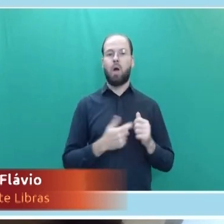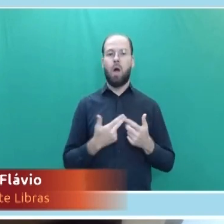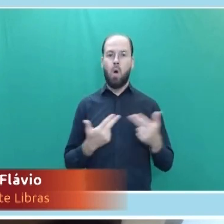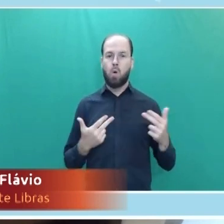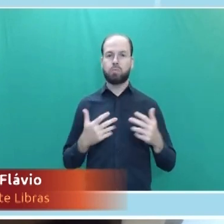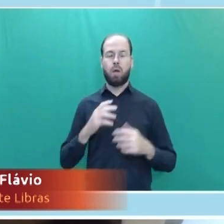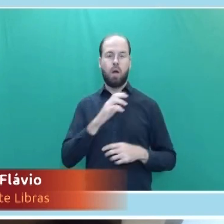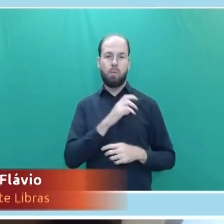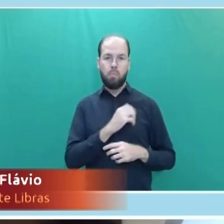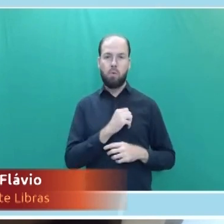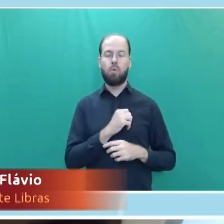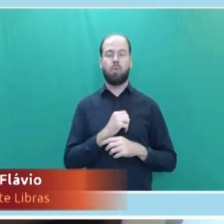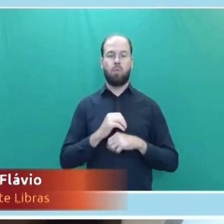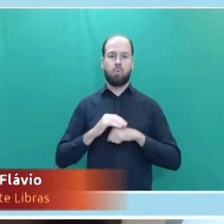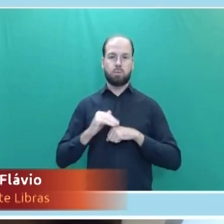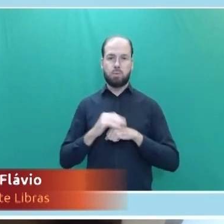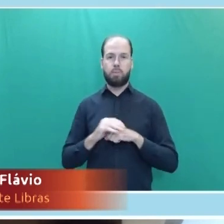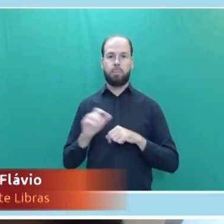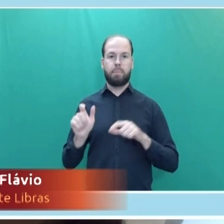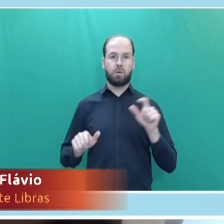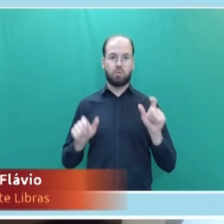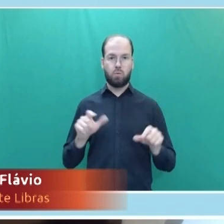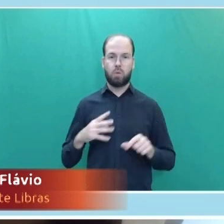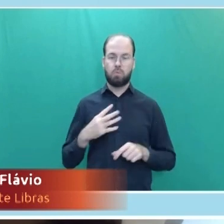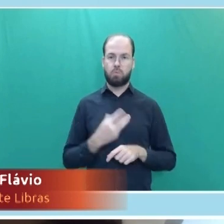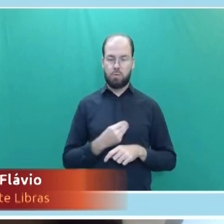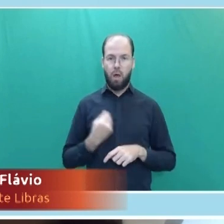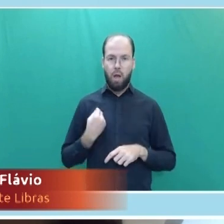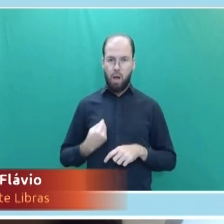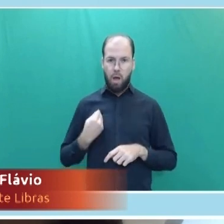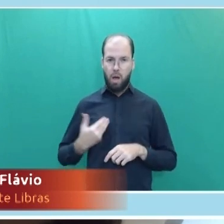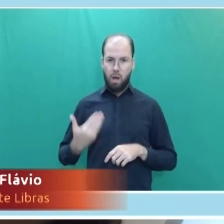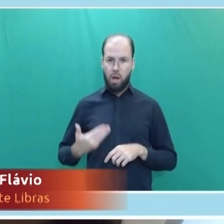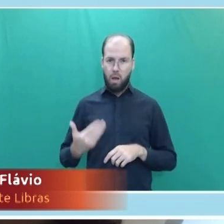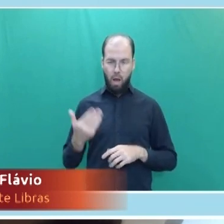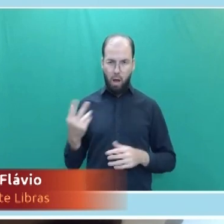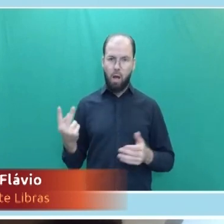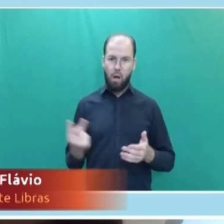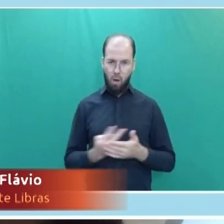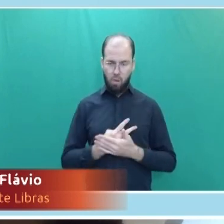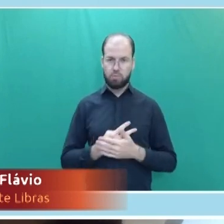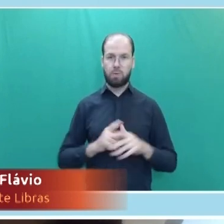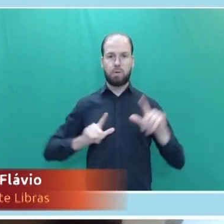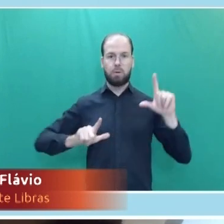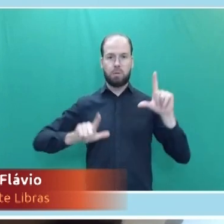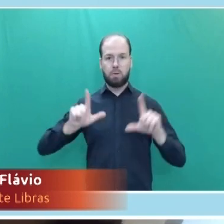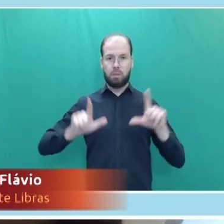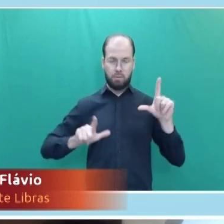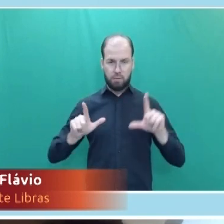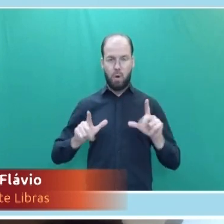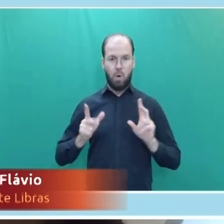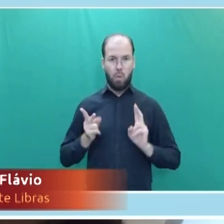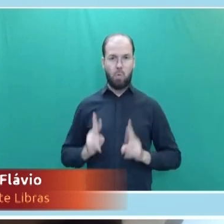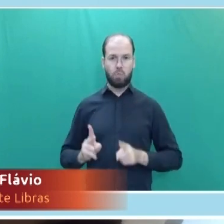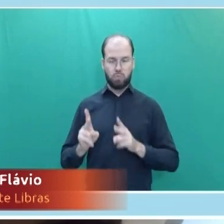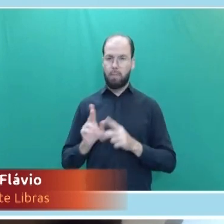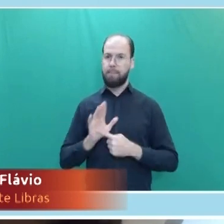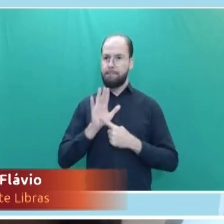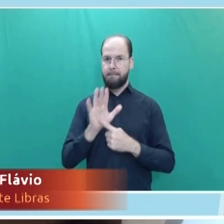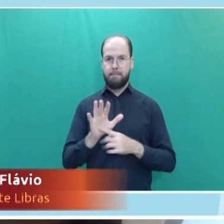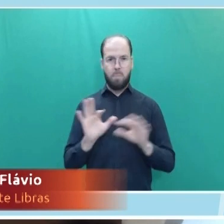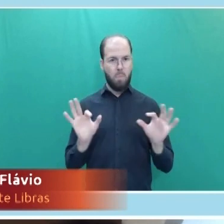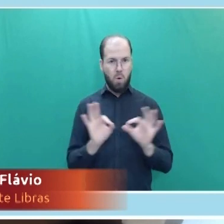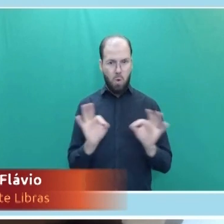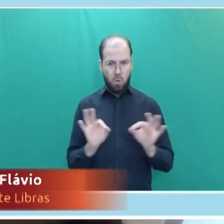entre pessoas trans, sabe? Enquanto isso acontecer, enquanto a televisão continuar não mostrando isso